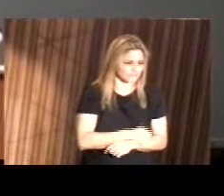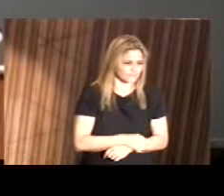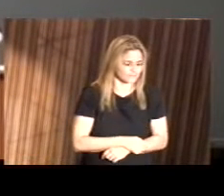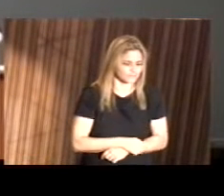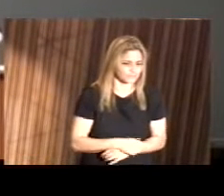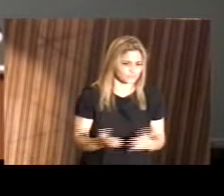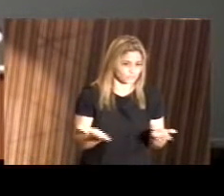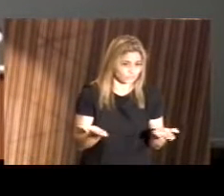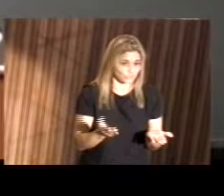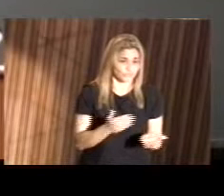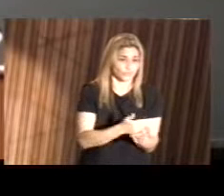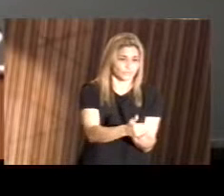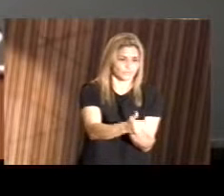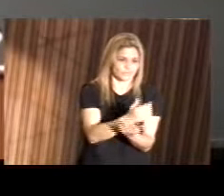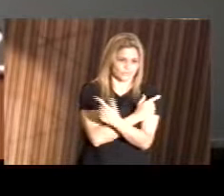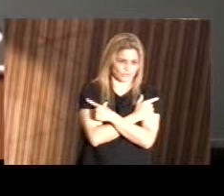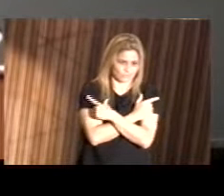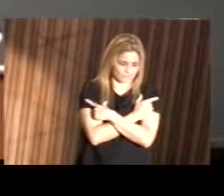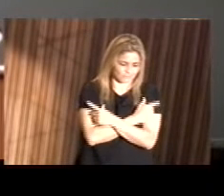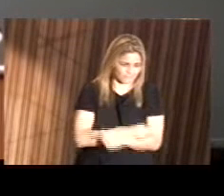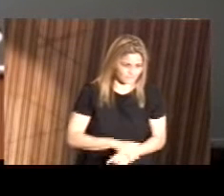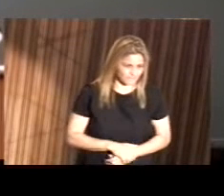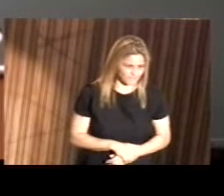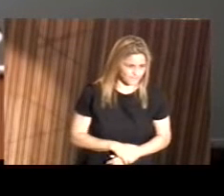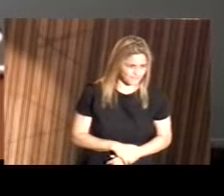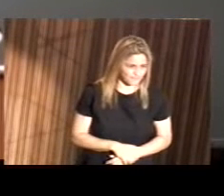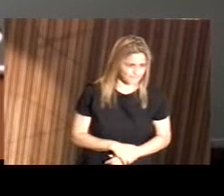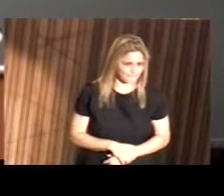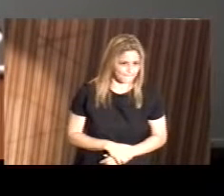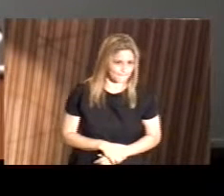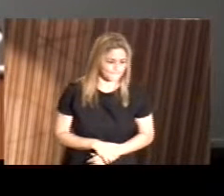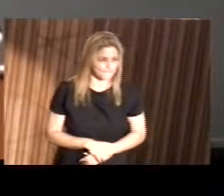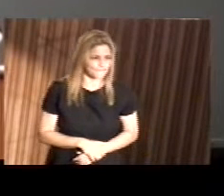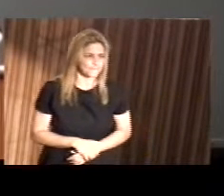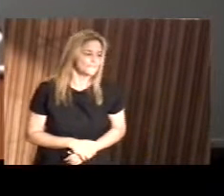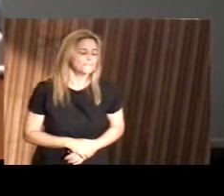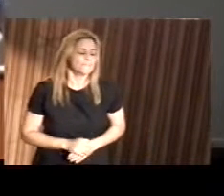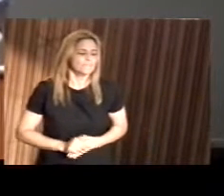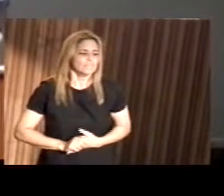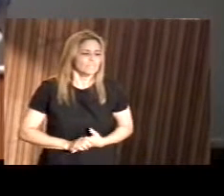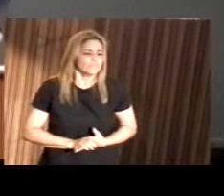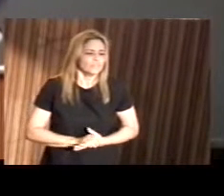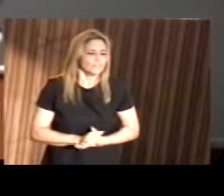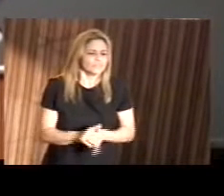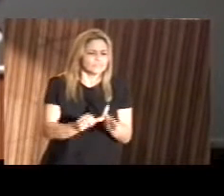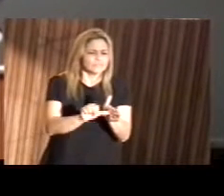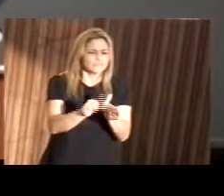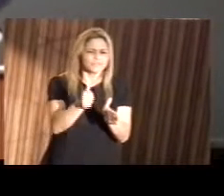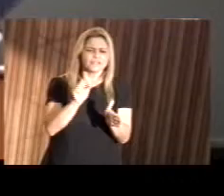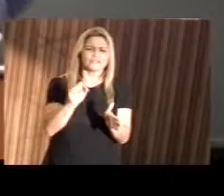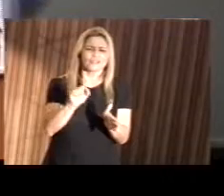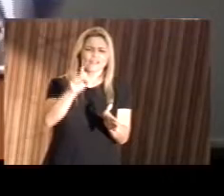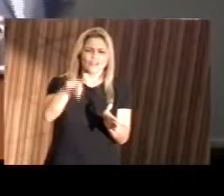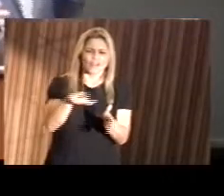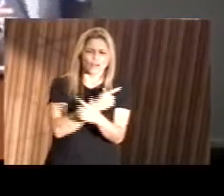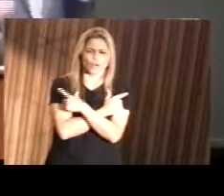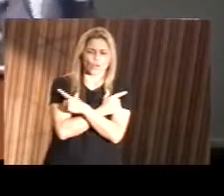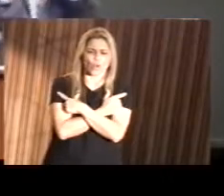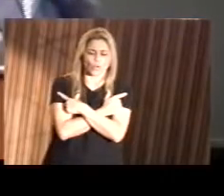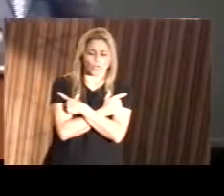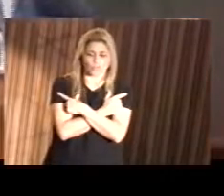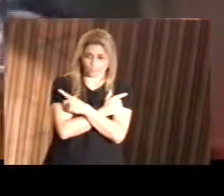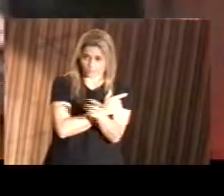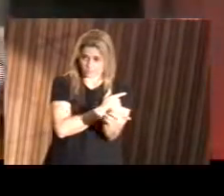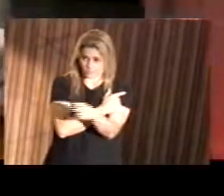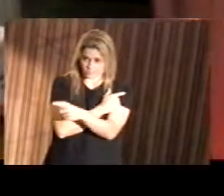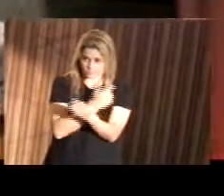Então vamos começar com Ló. Esse é o nosso projeto para hoje de manhã. Primeiro, quem era Ló? Vamos lembrar, se você